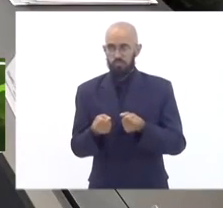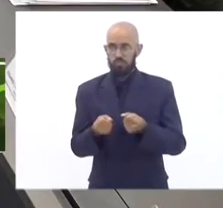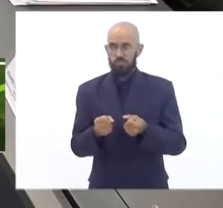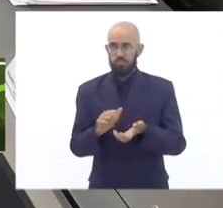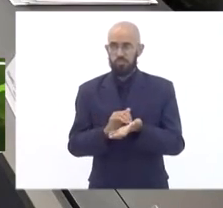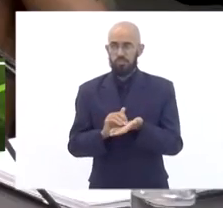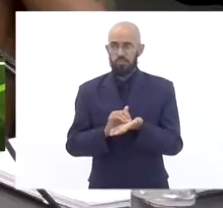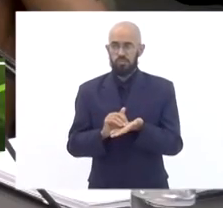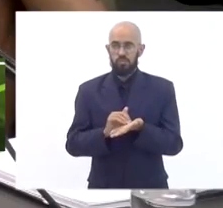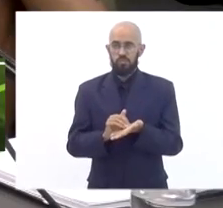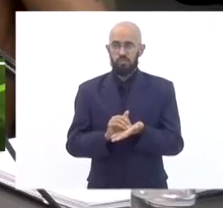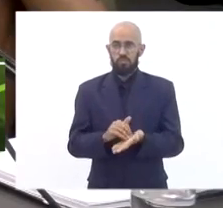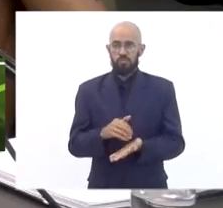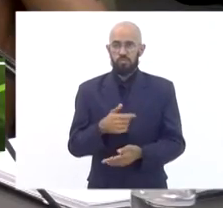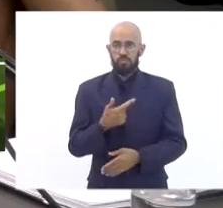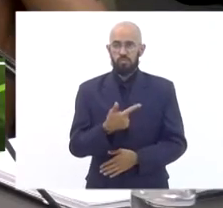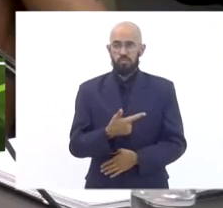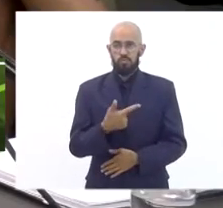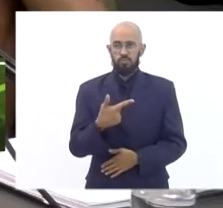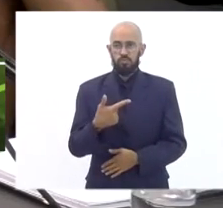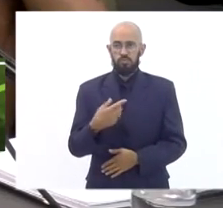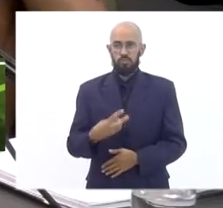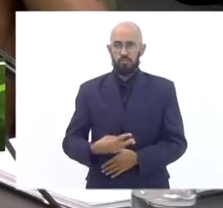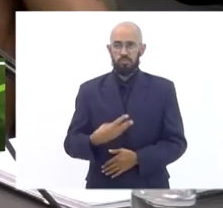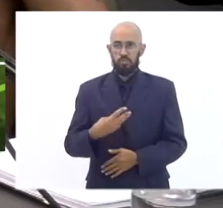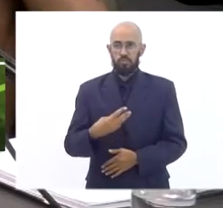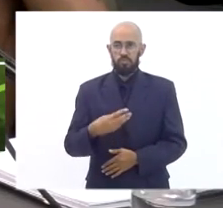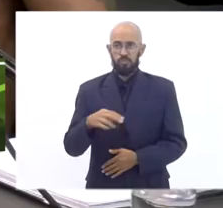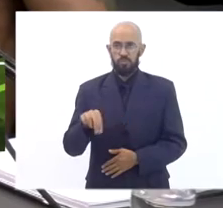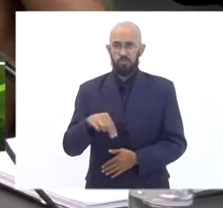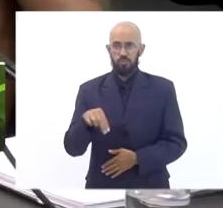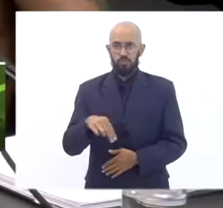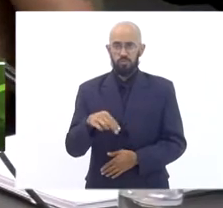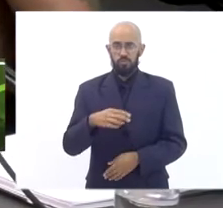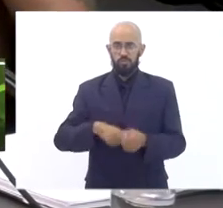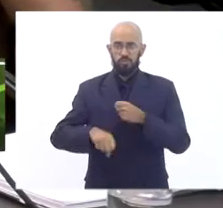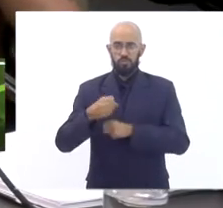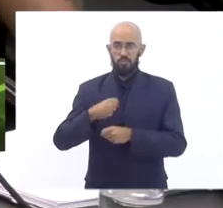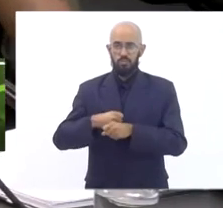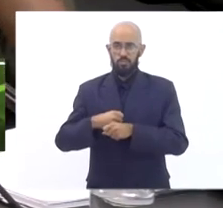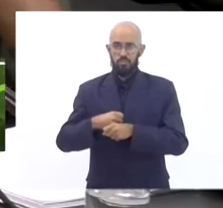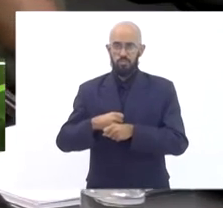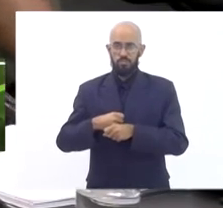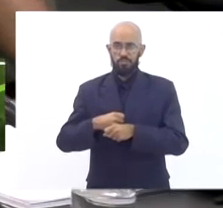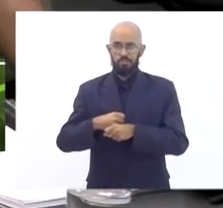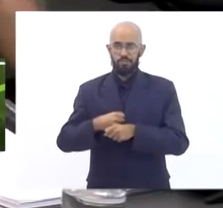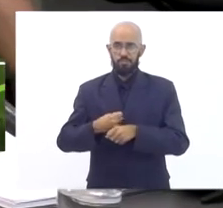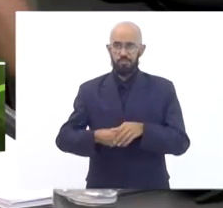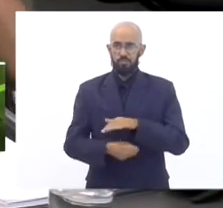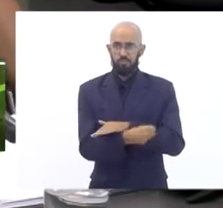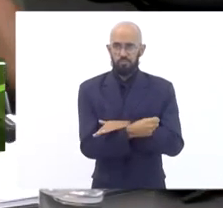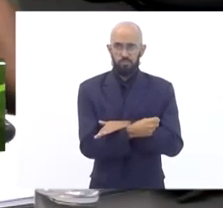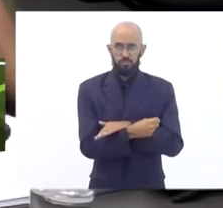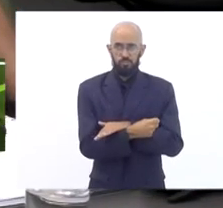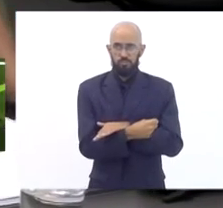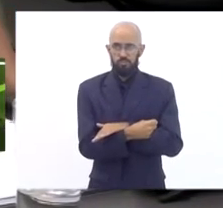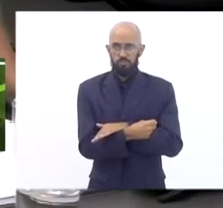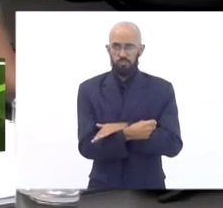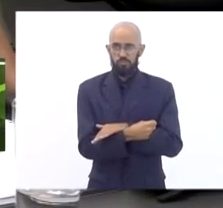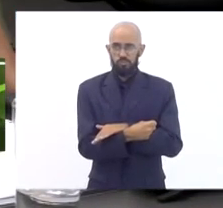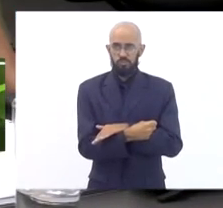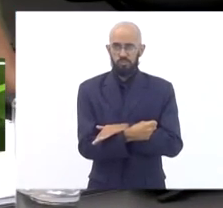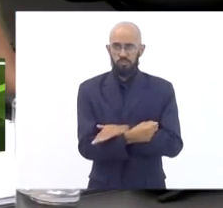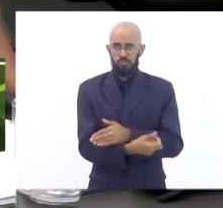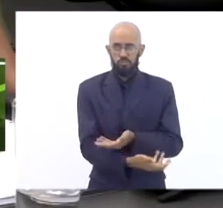dia 23 de novembro do ano passado e, quando recebi o convite